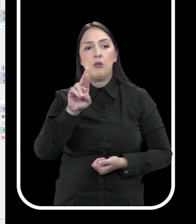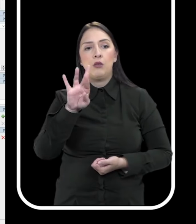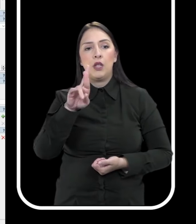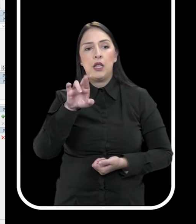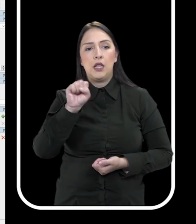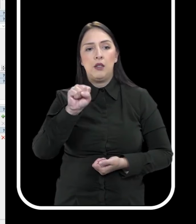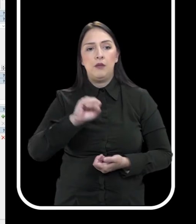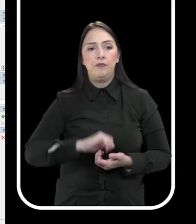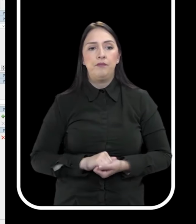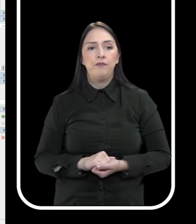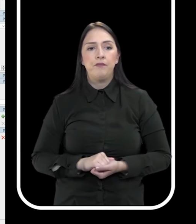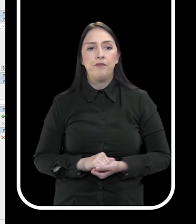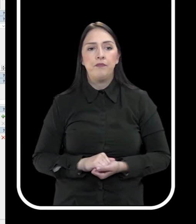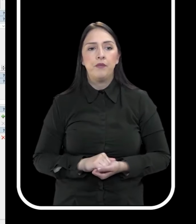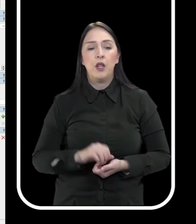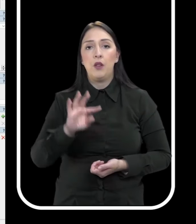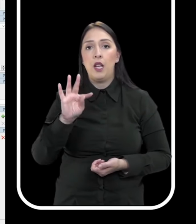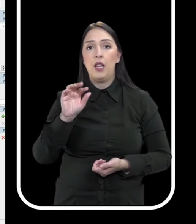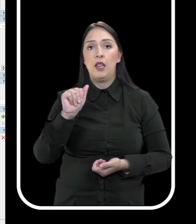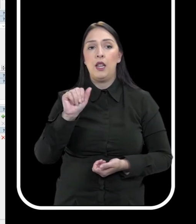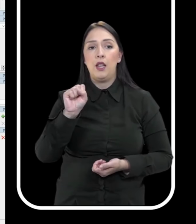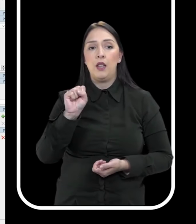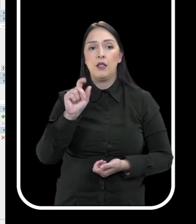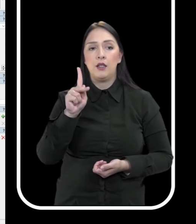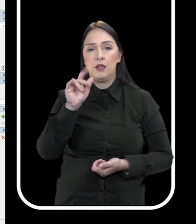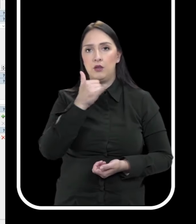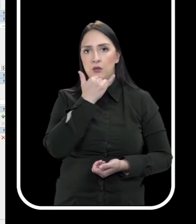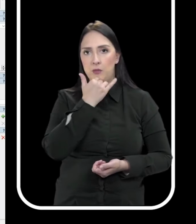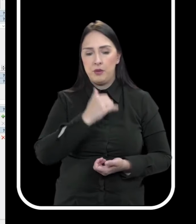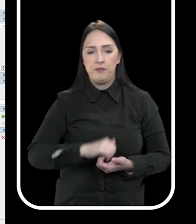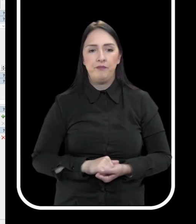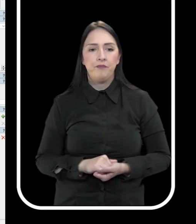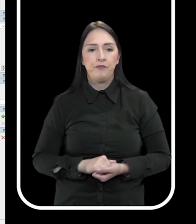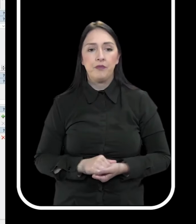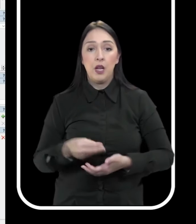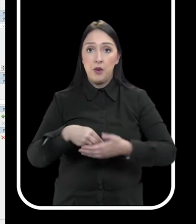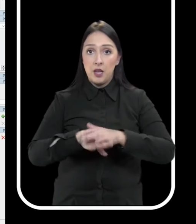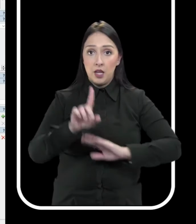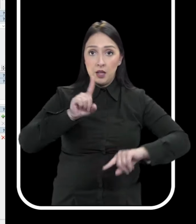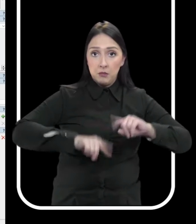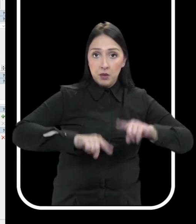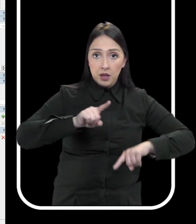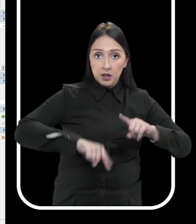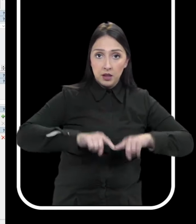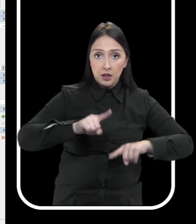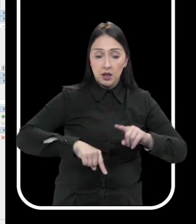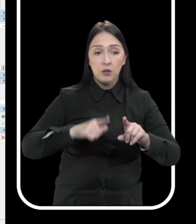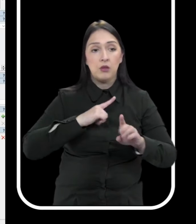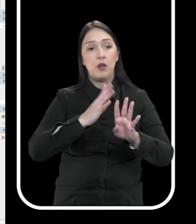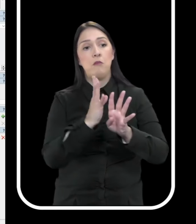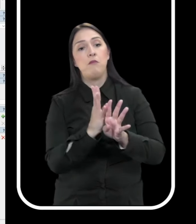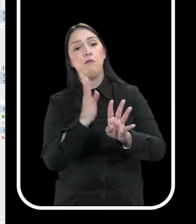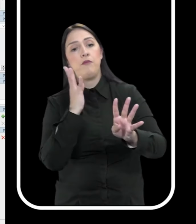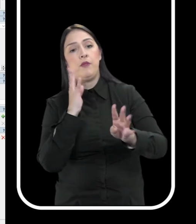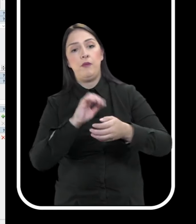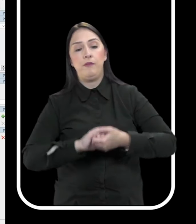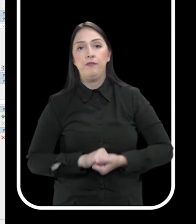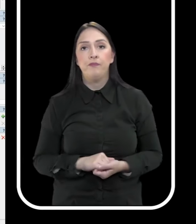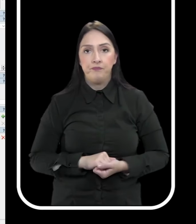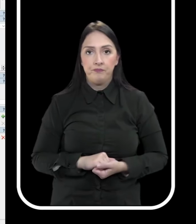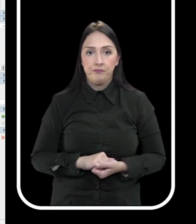nesse caso, nós temos aqui uma fonte, um source, que é uma entrada de material. Nós temos uma fila,